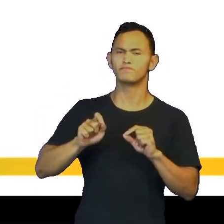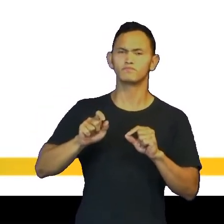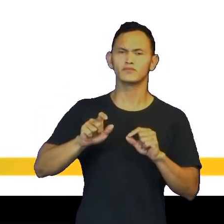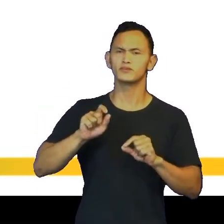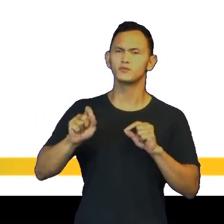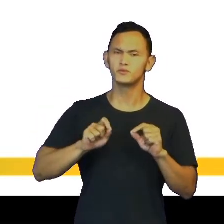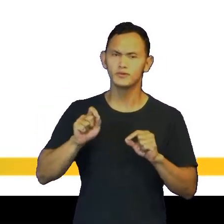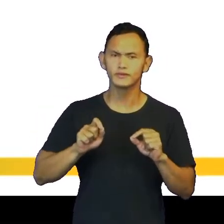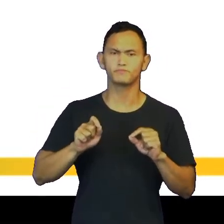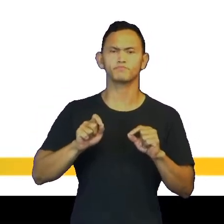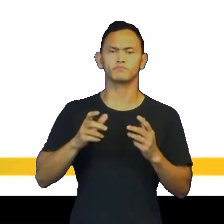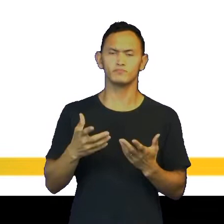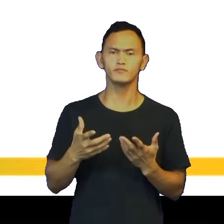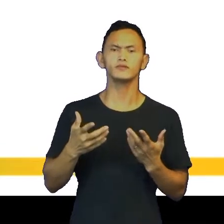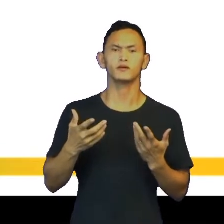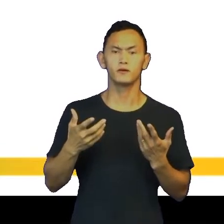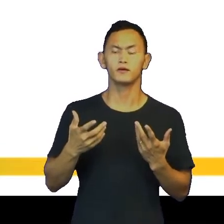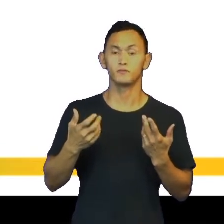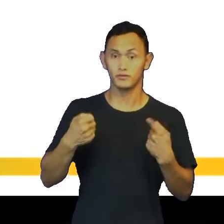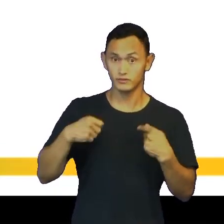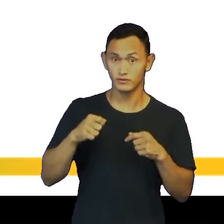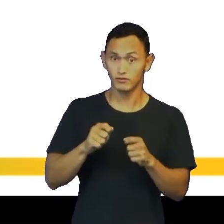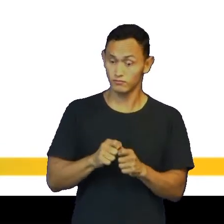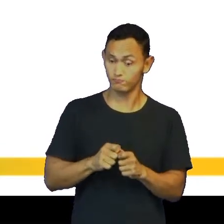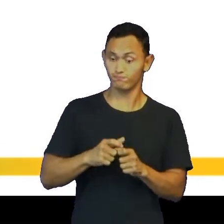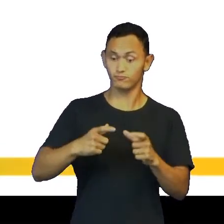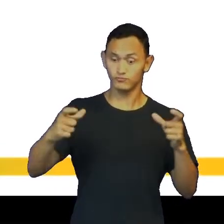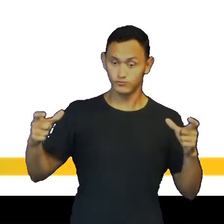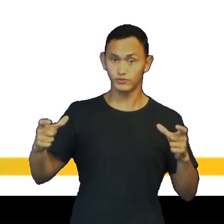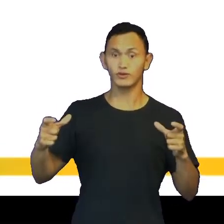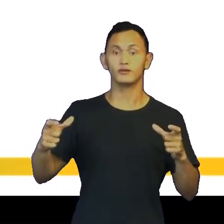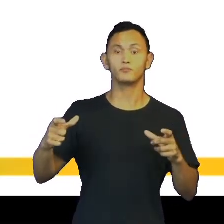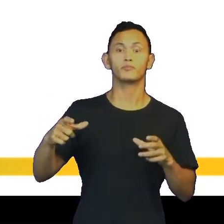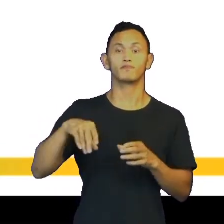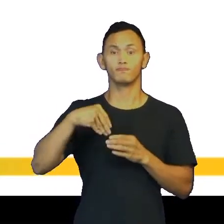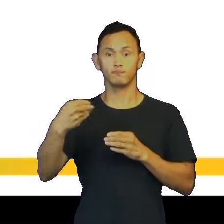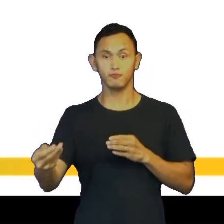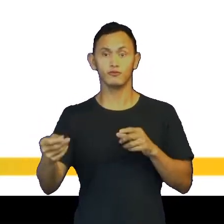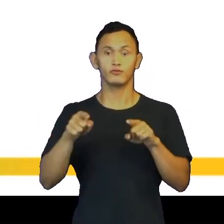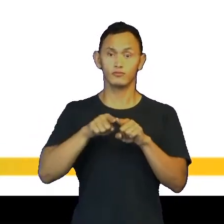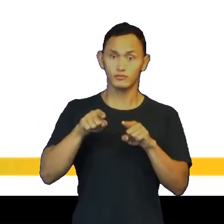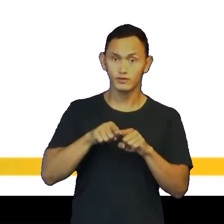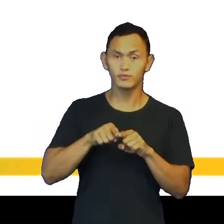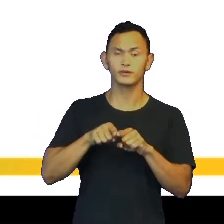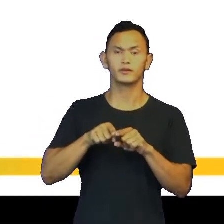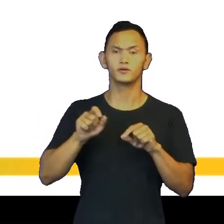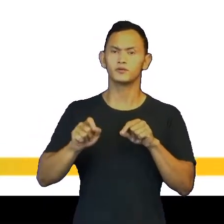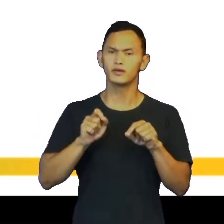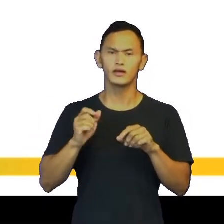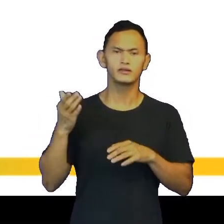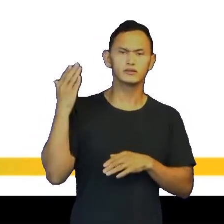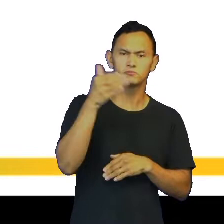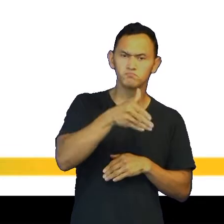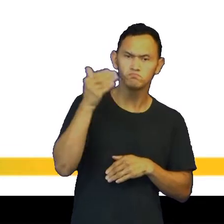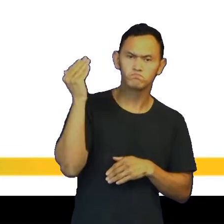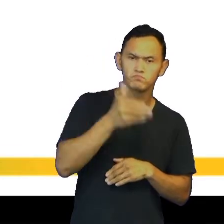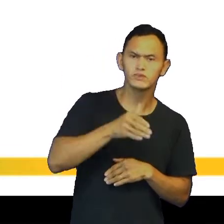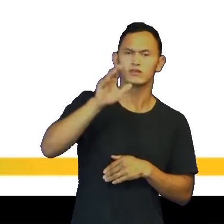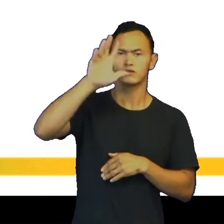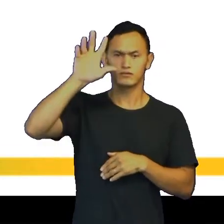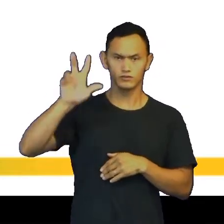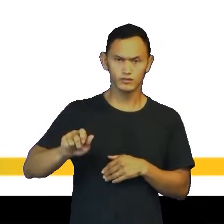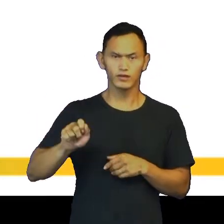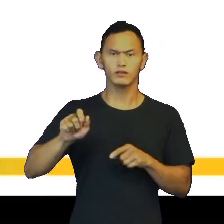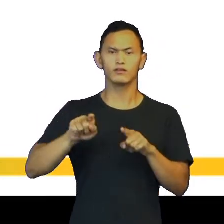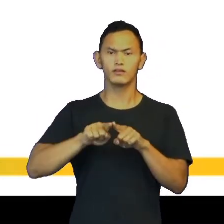e deveria expandir suas fronteiras para o interior. Essa colonização, a gente tem